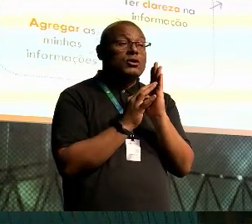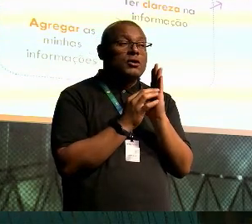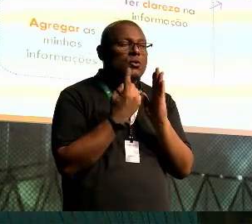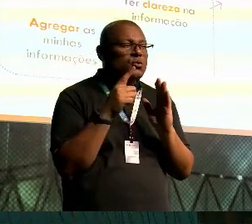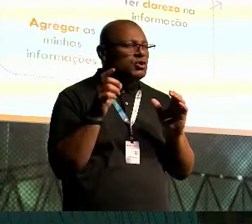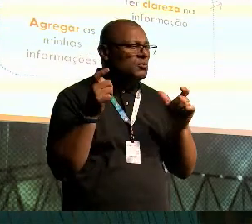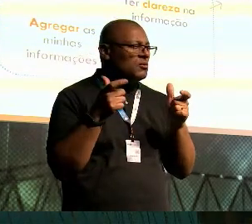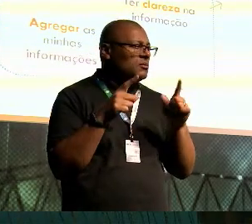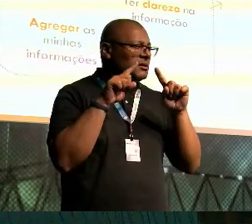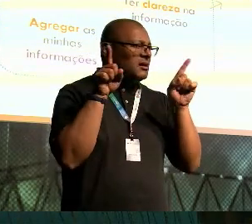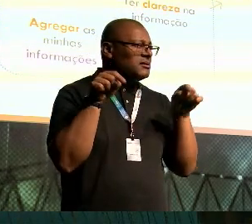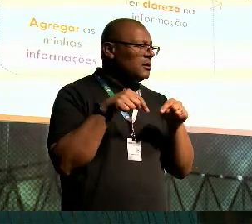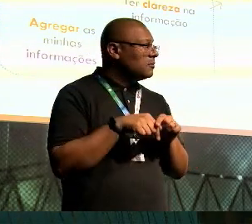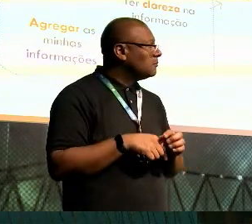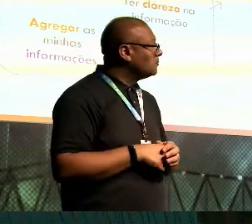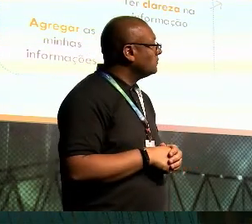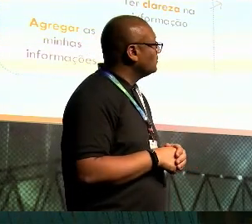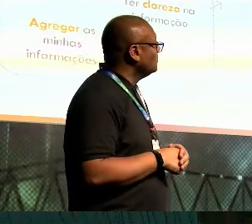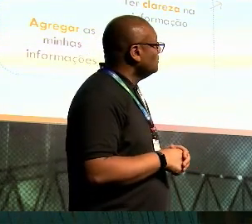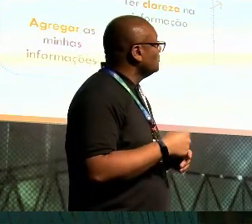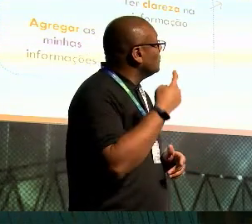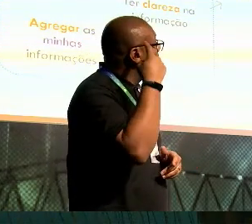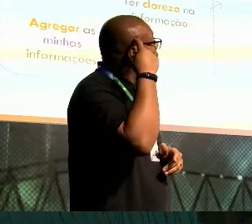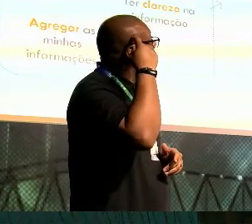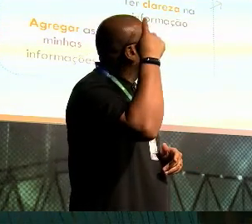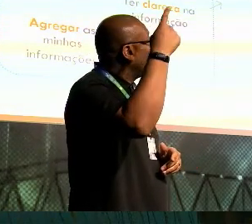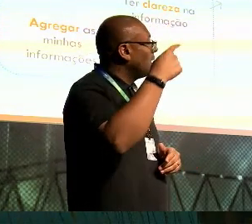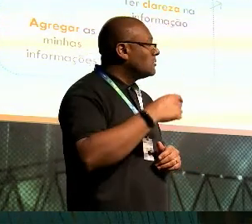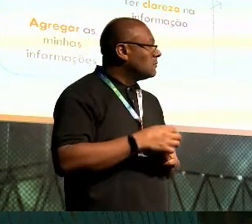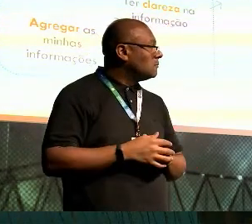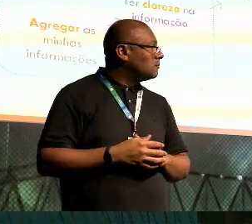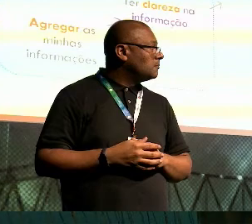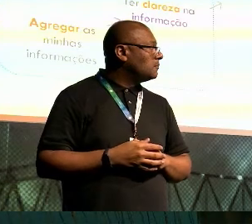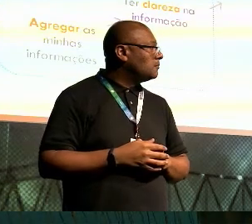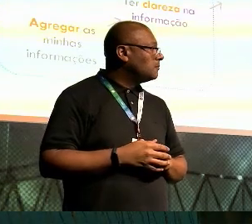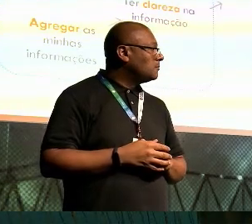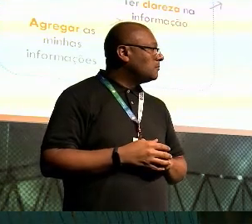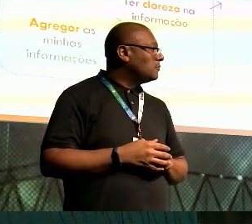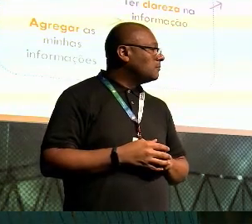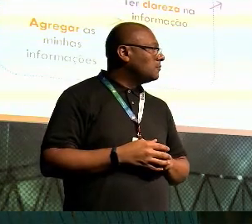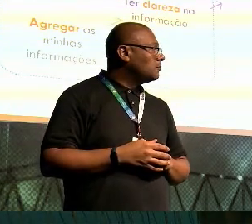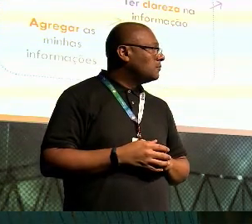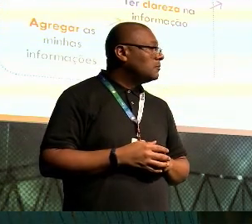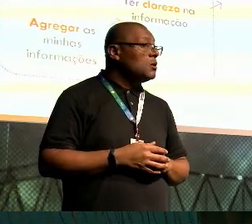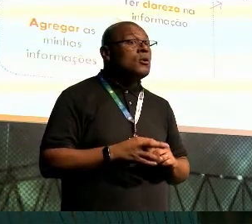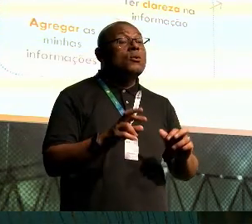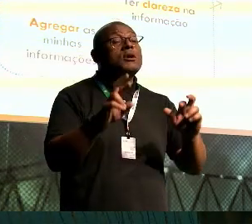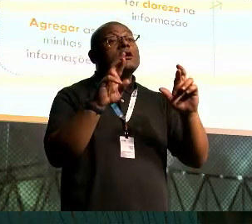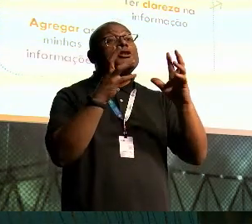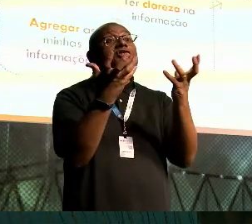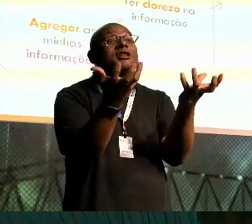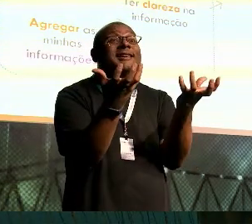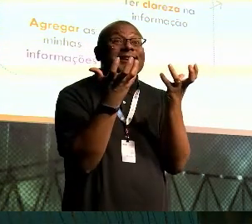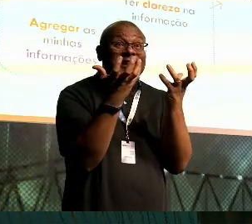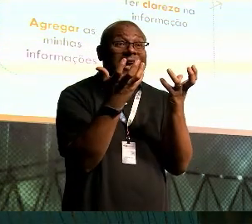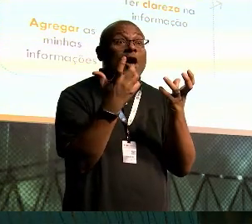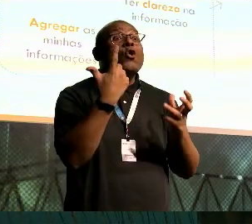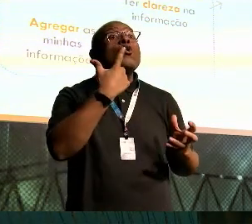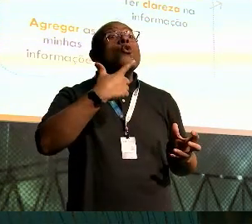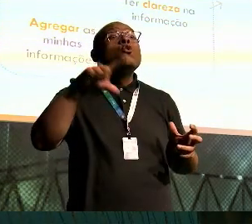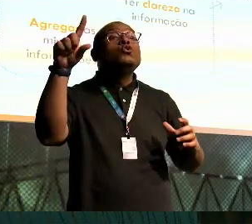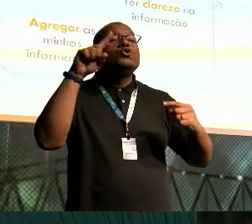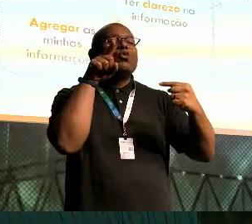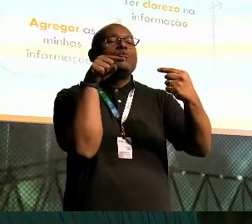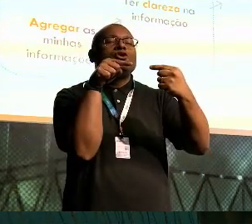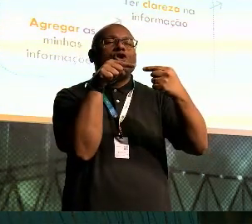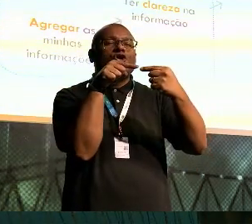caixinha. Tem muitos insights legais também. E o que a gente espera é chegar lá, mas, no meu ponto de vista,